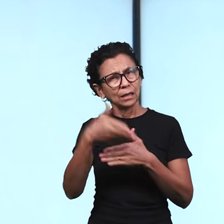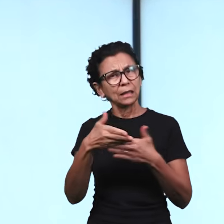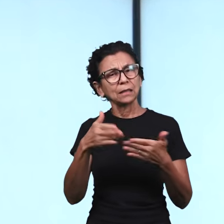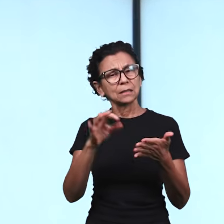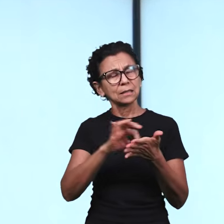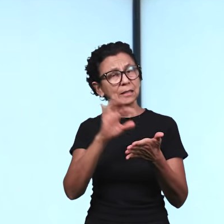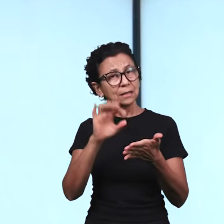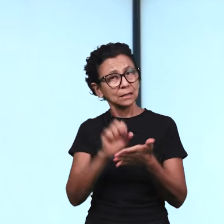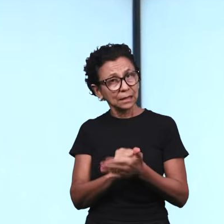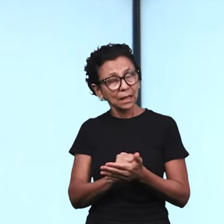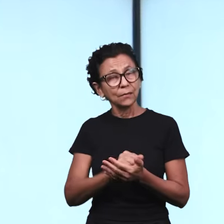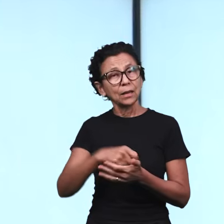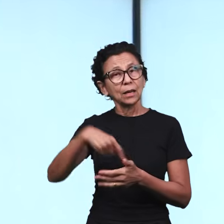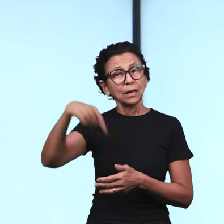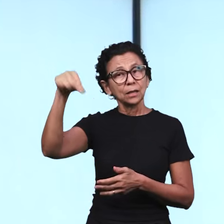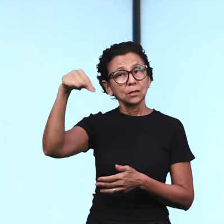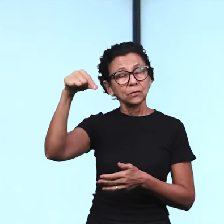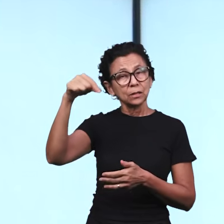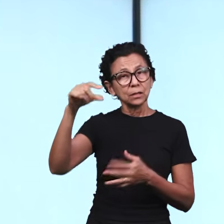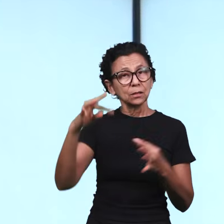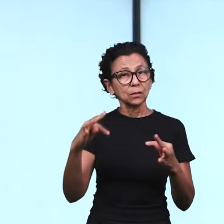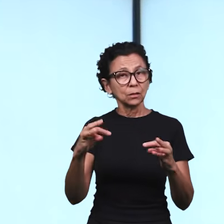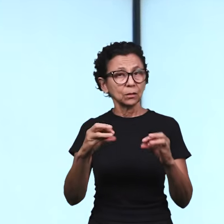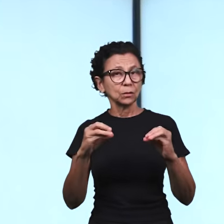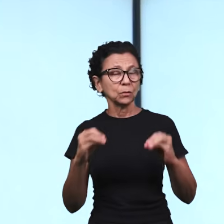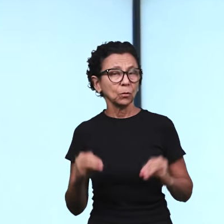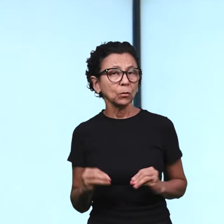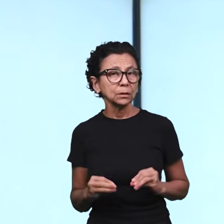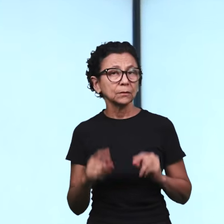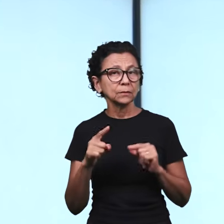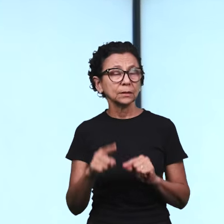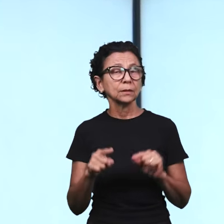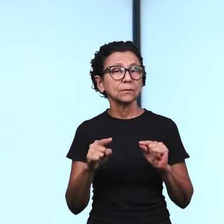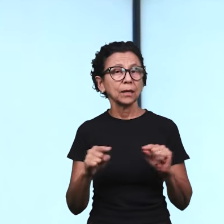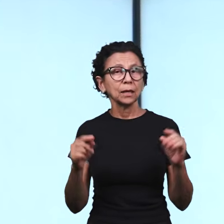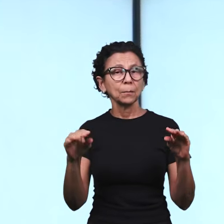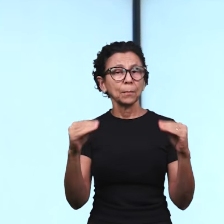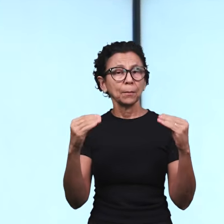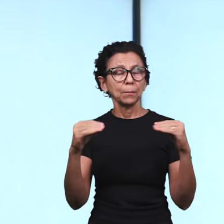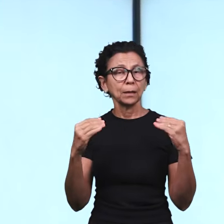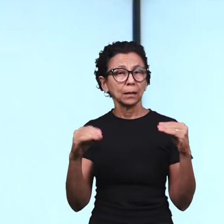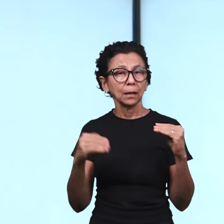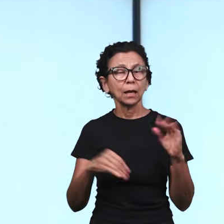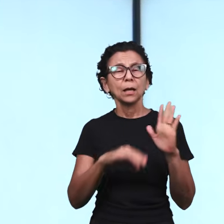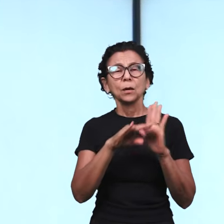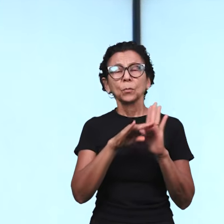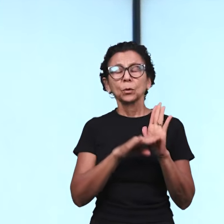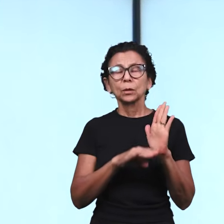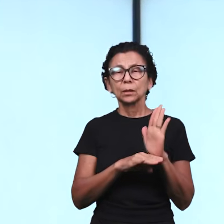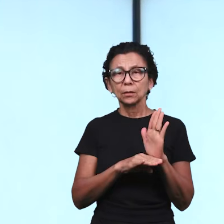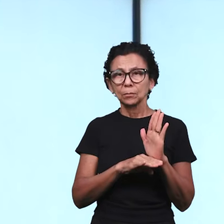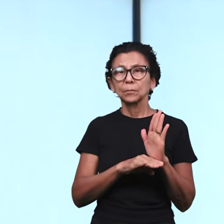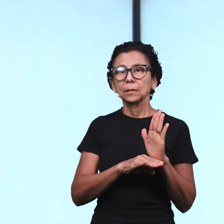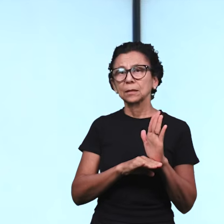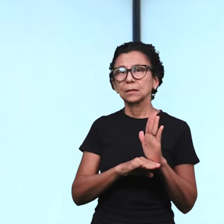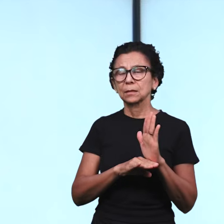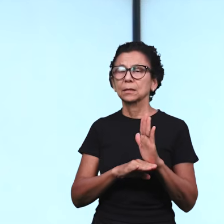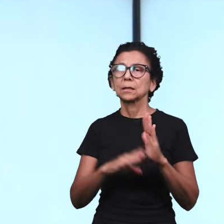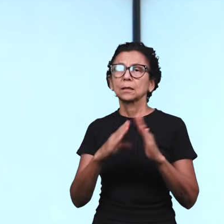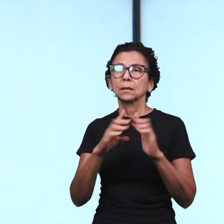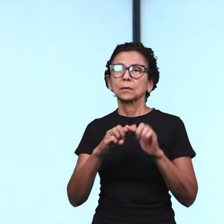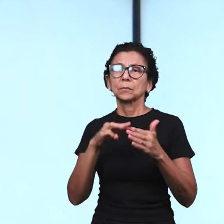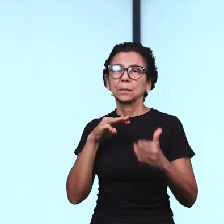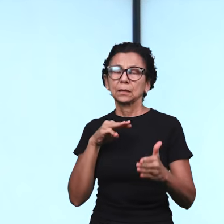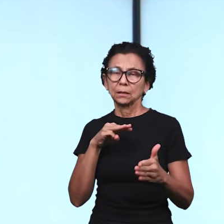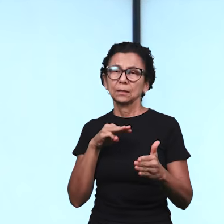para receber não só o programa Os Dias da Minha Mocidade, mas todos os programas da grade, da programação da Igreja